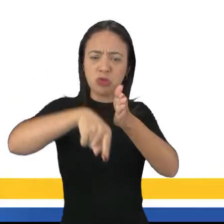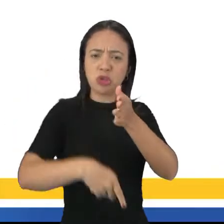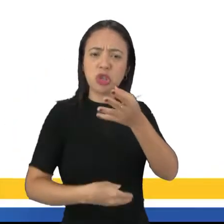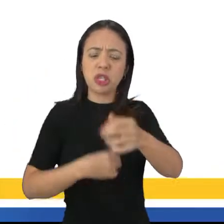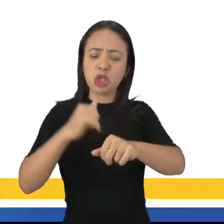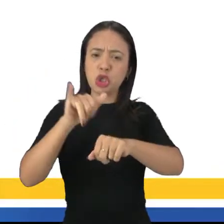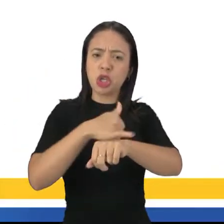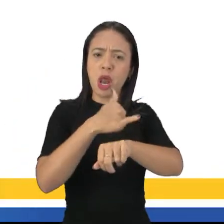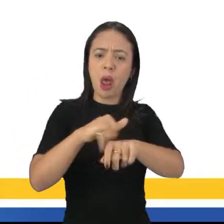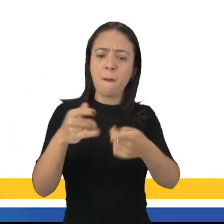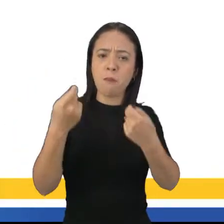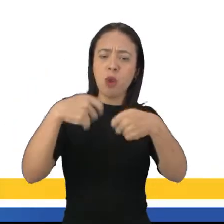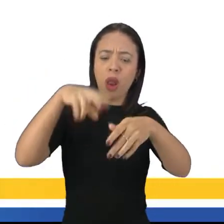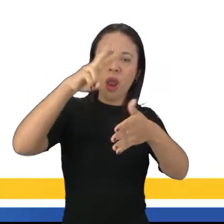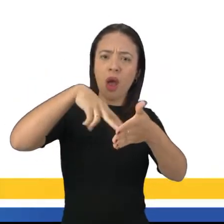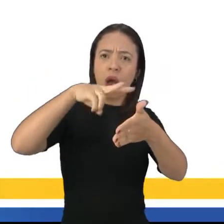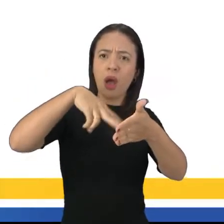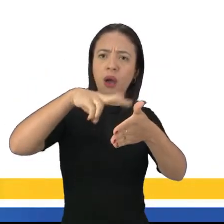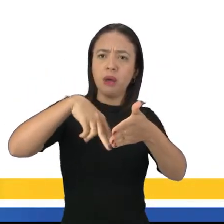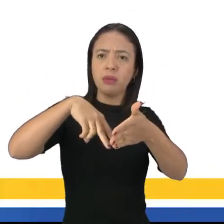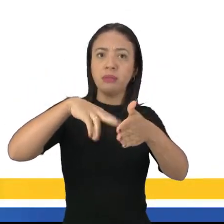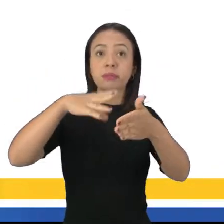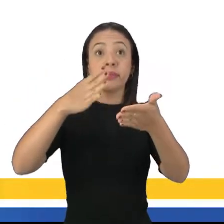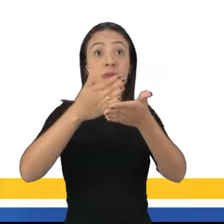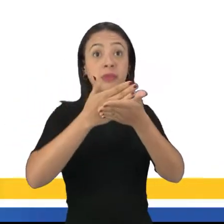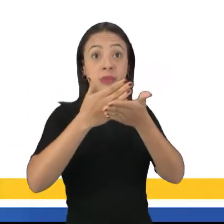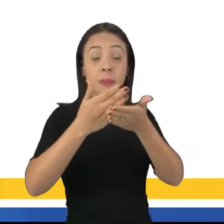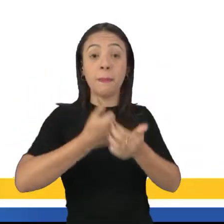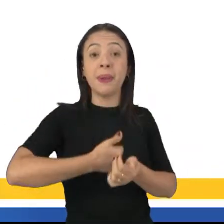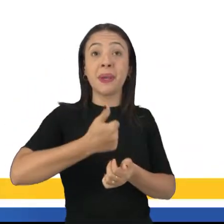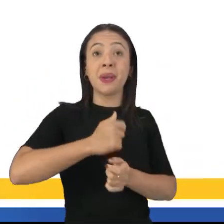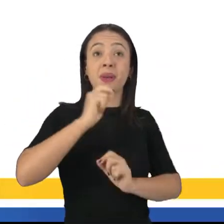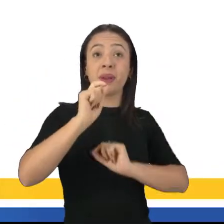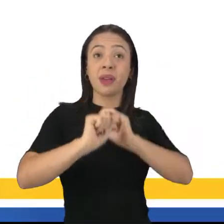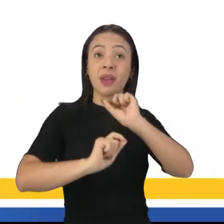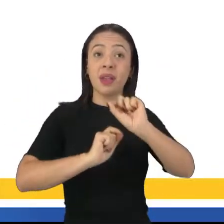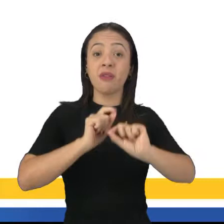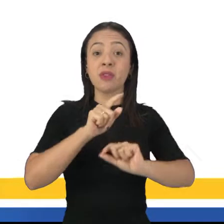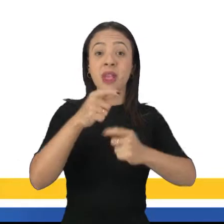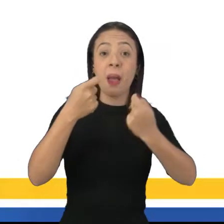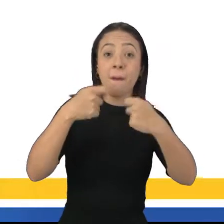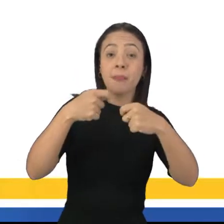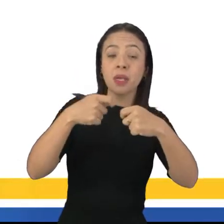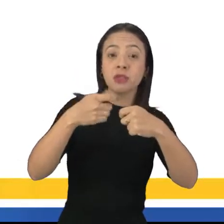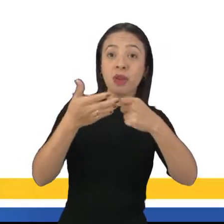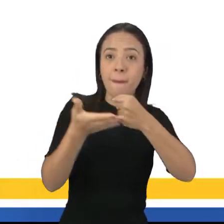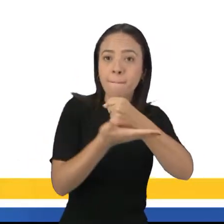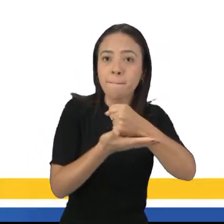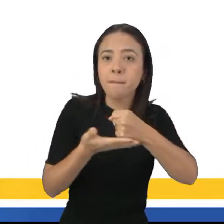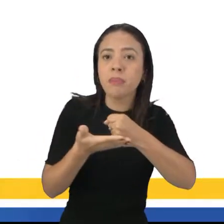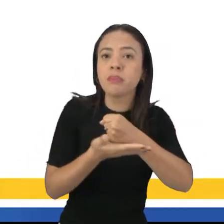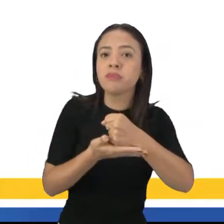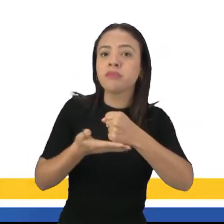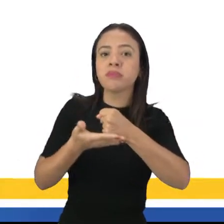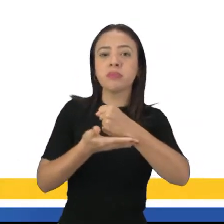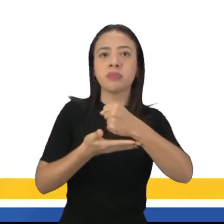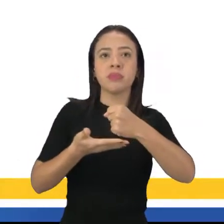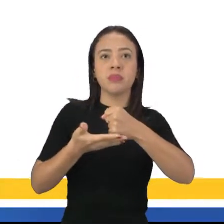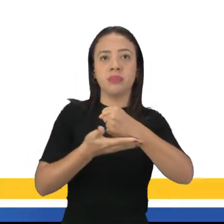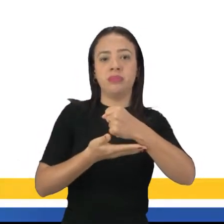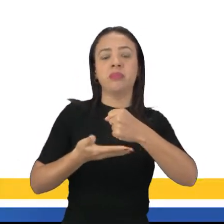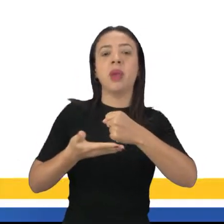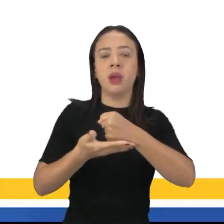nessa maneira de ler as questões? Então, já comece. Primeiro, você tem que ler o que é básico, o que é